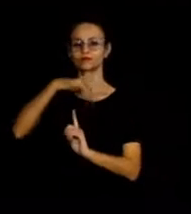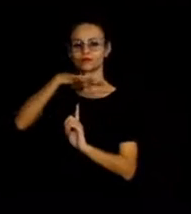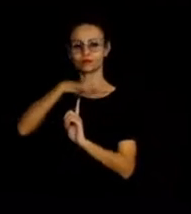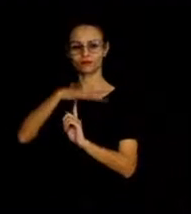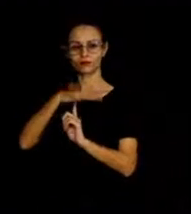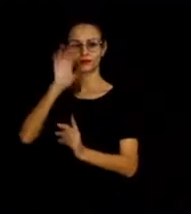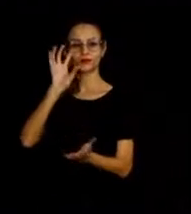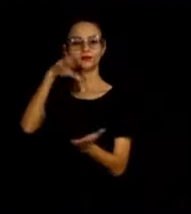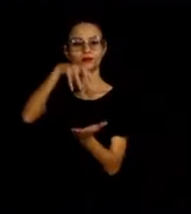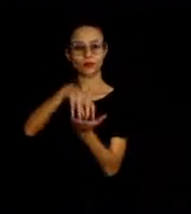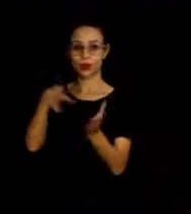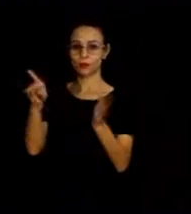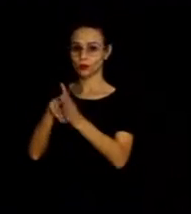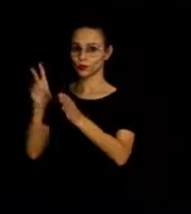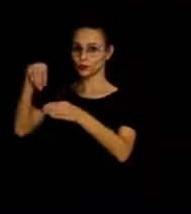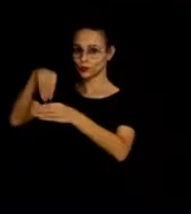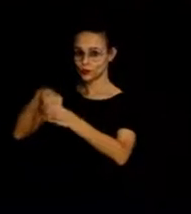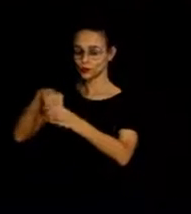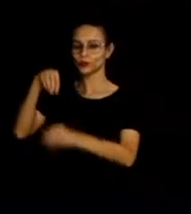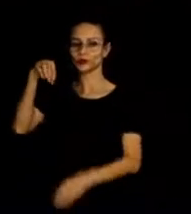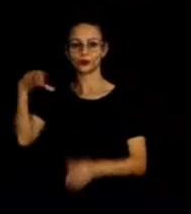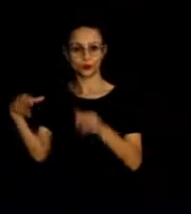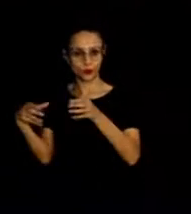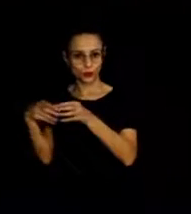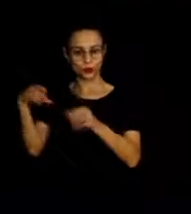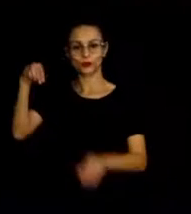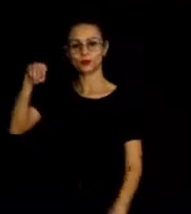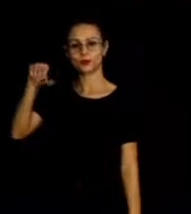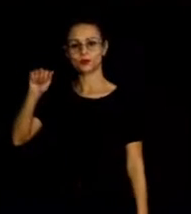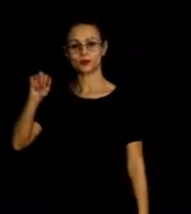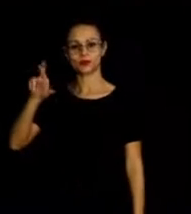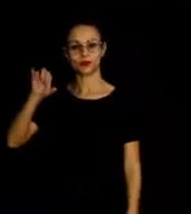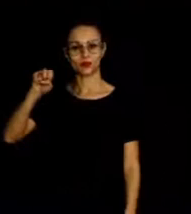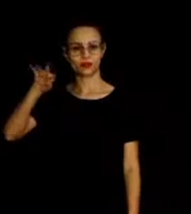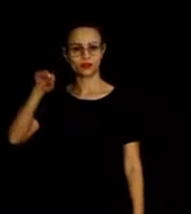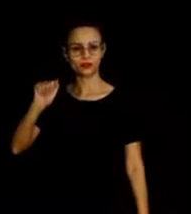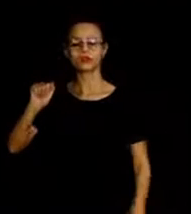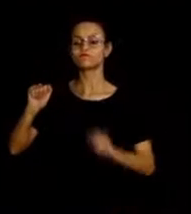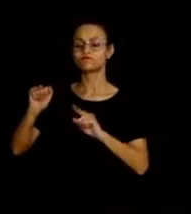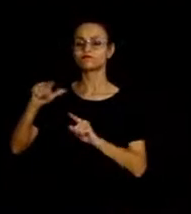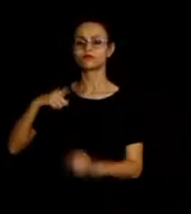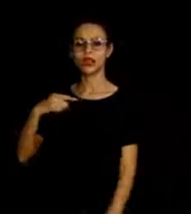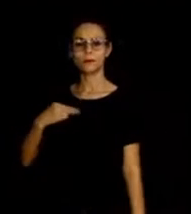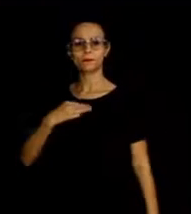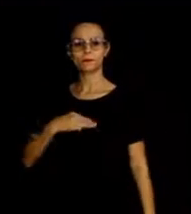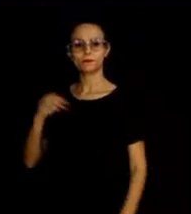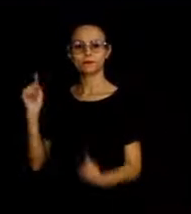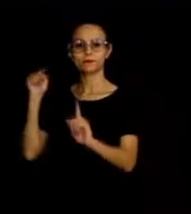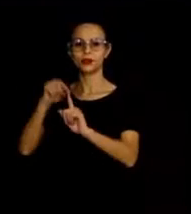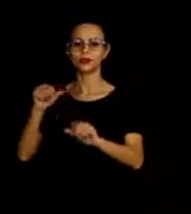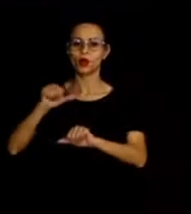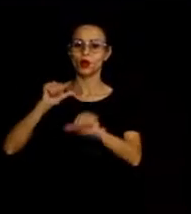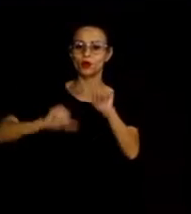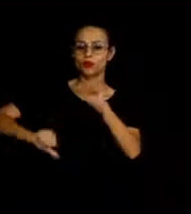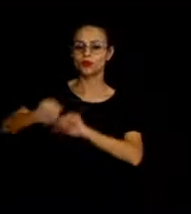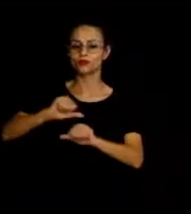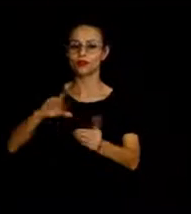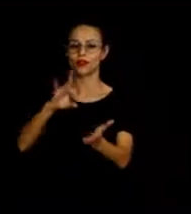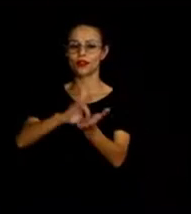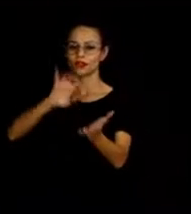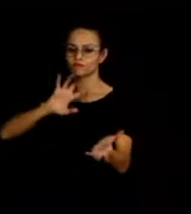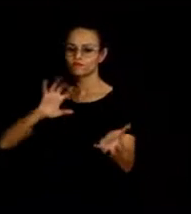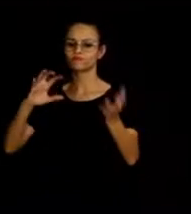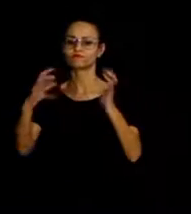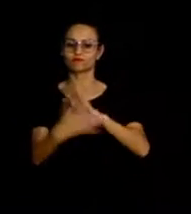instituição integrante do grupo Marista e em razão disso a uma missão uma missão de transformação da realidade que